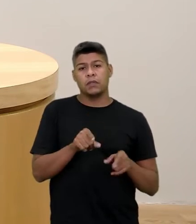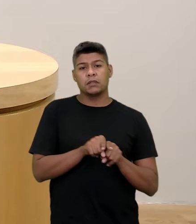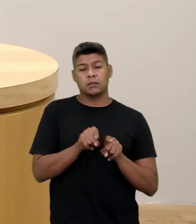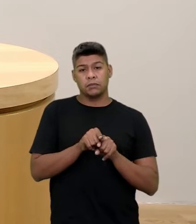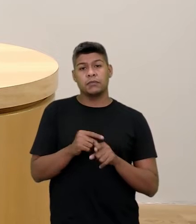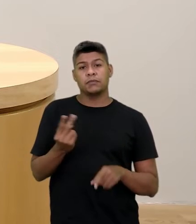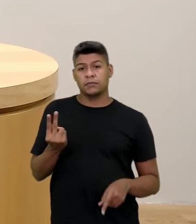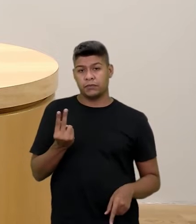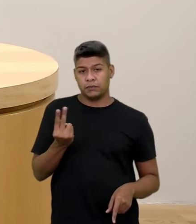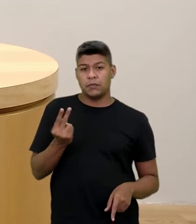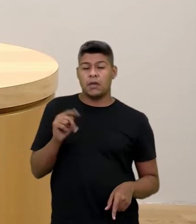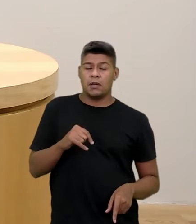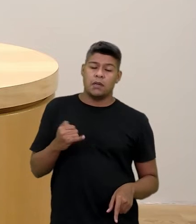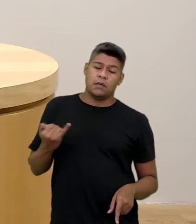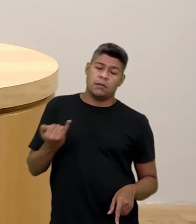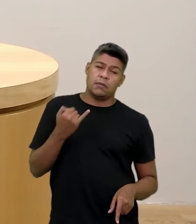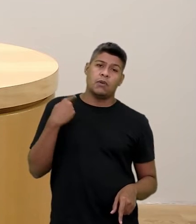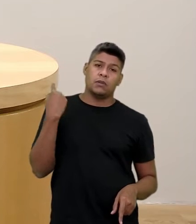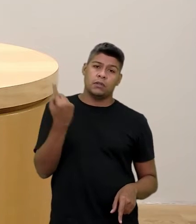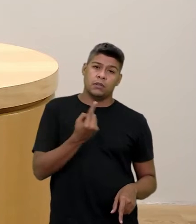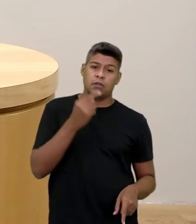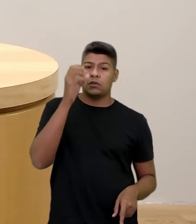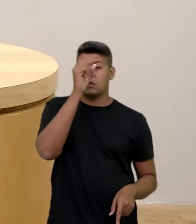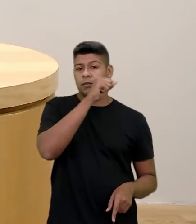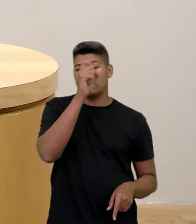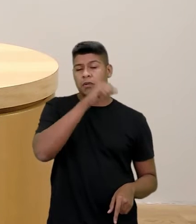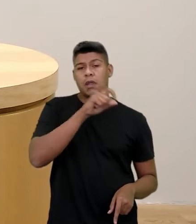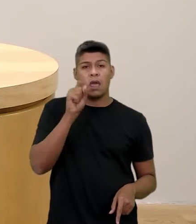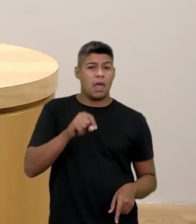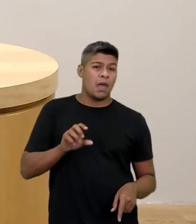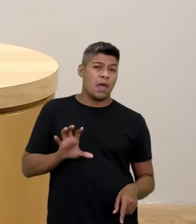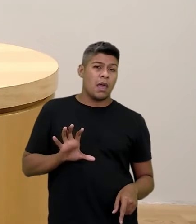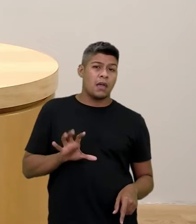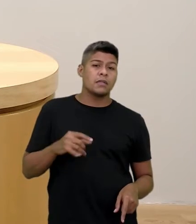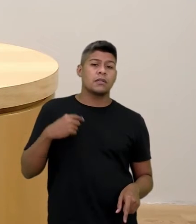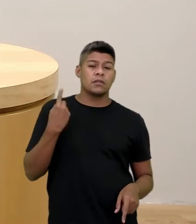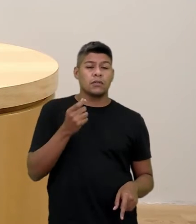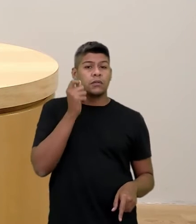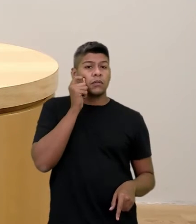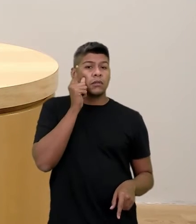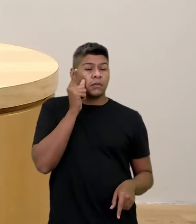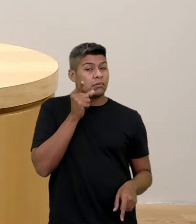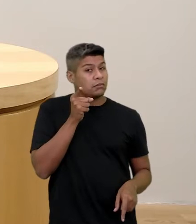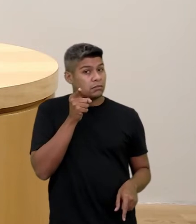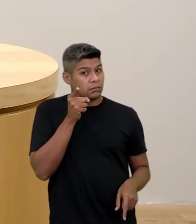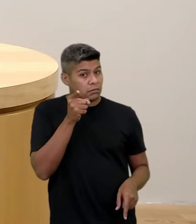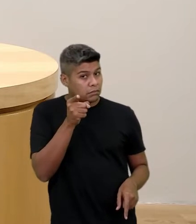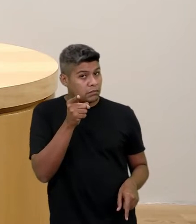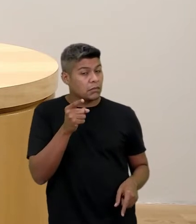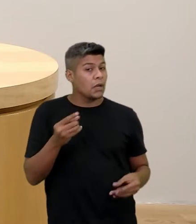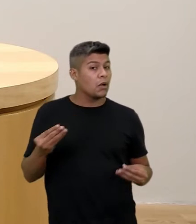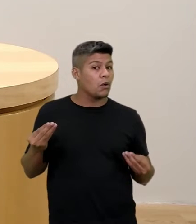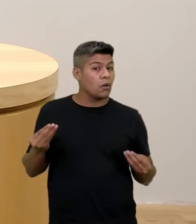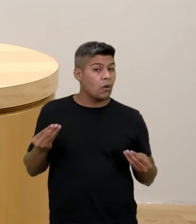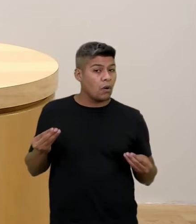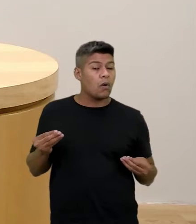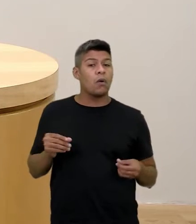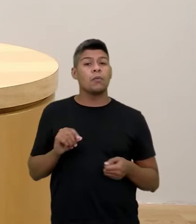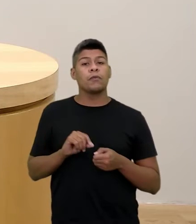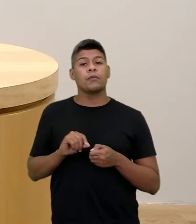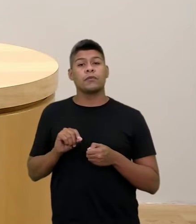duas partes são importantes para o aprendizado, tá bom? É mais ou menos essa ideia, fica a cargo de vocês como que vocês vão fazer